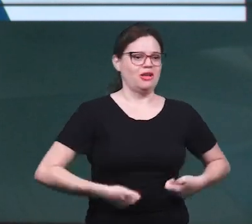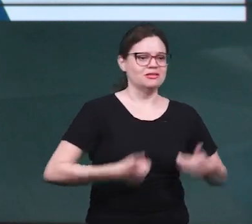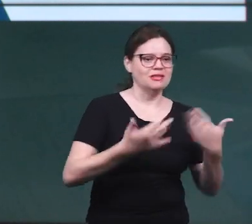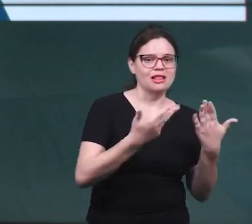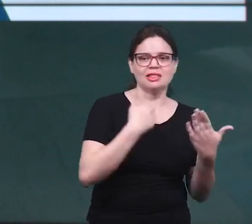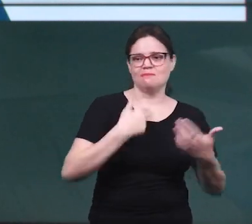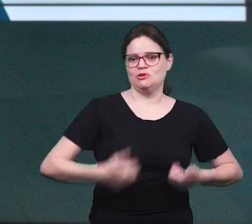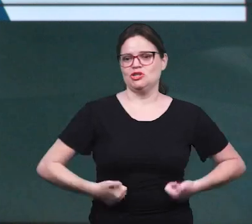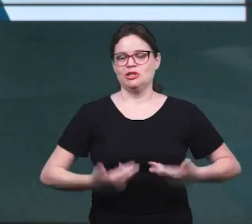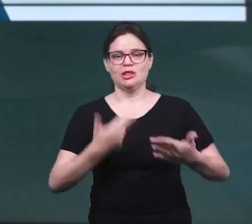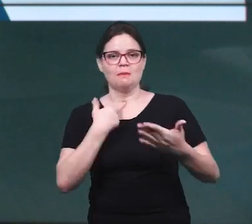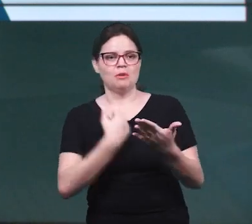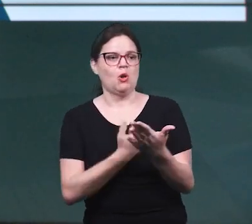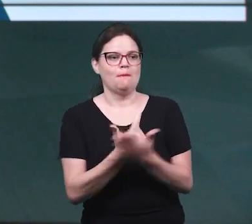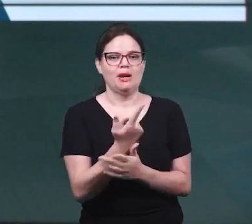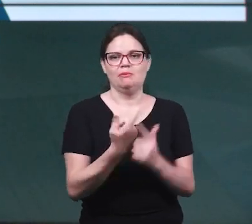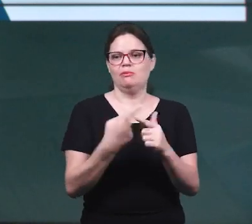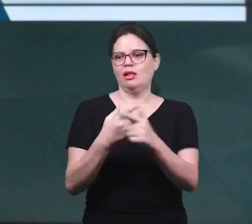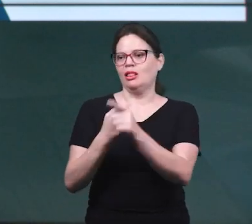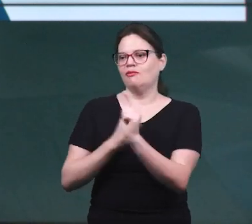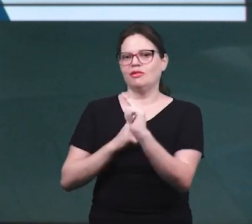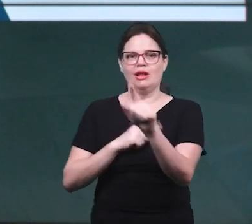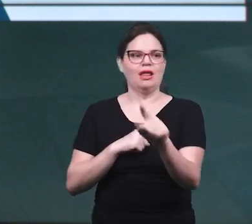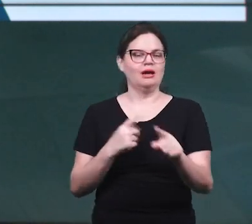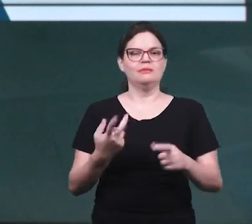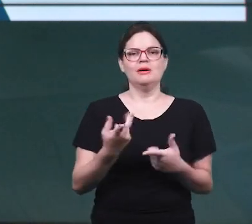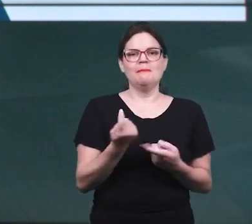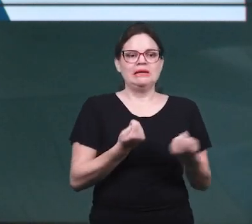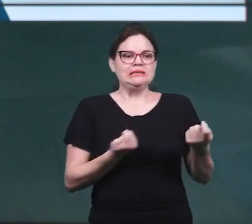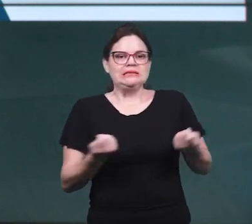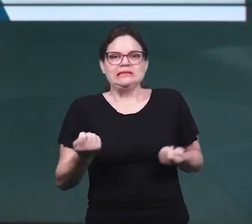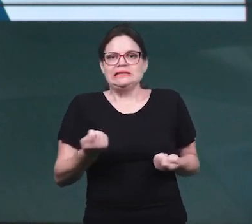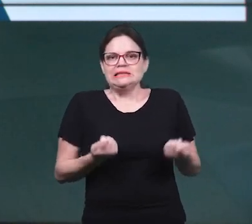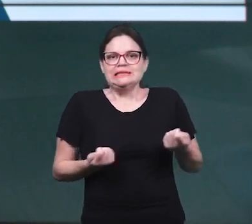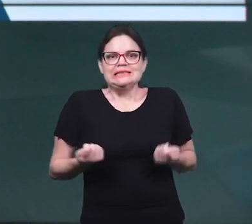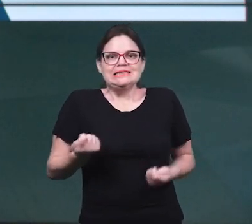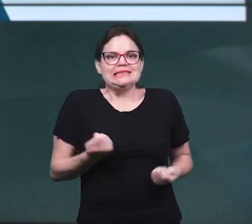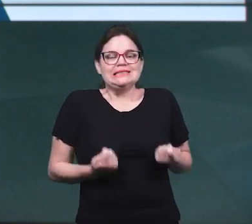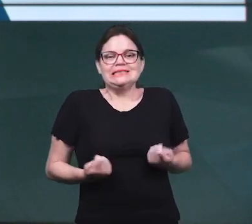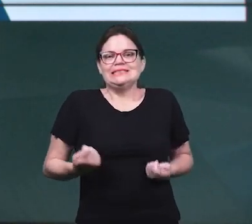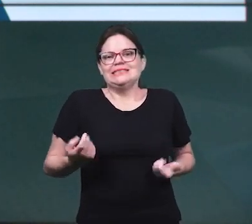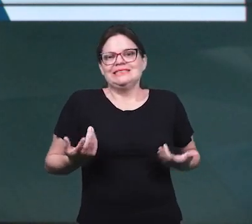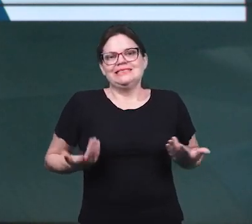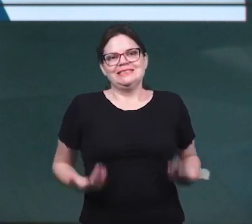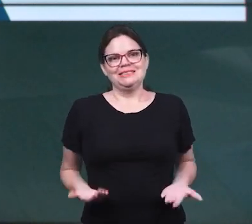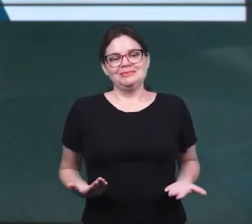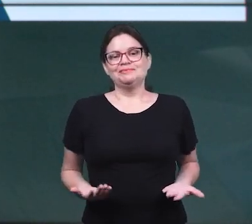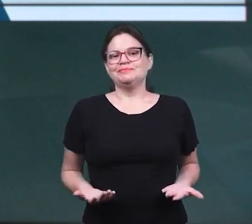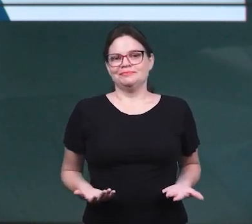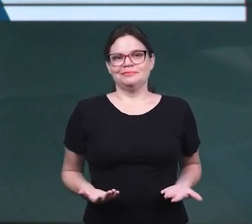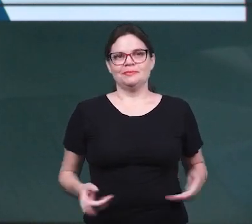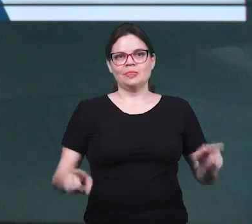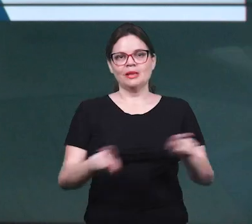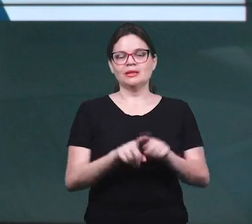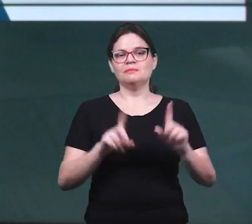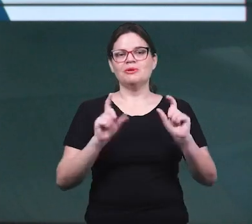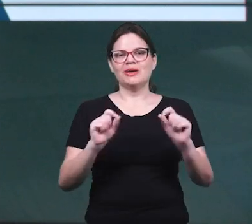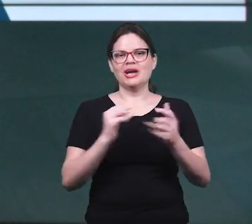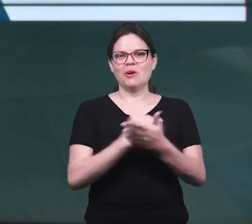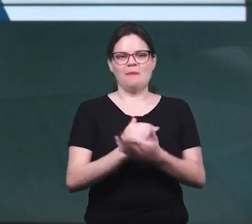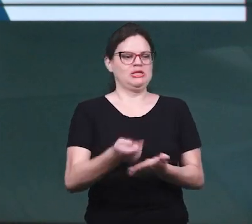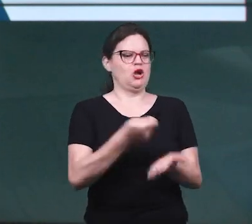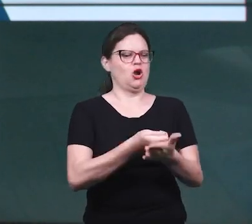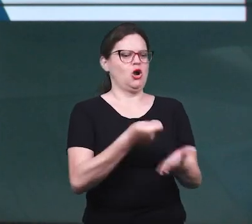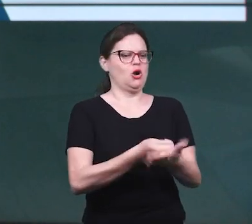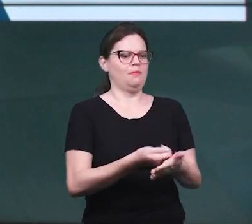isso, não pode comprar aquilo porque está devendo isso. Isso sem falar quando chega no ponto de